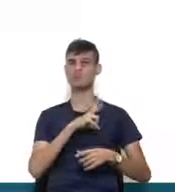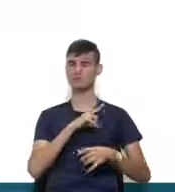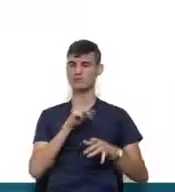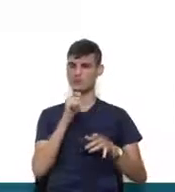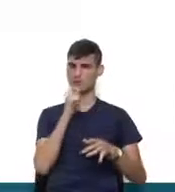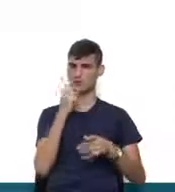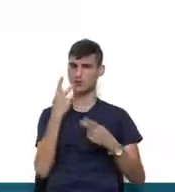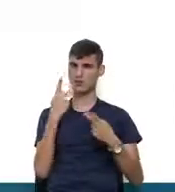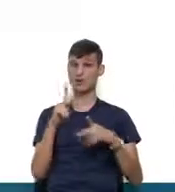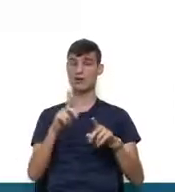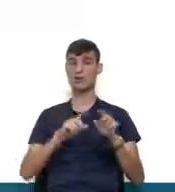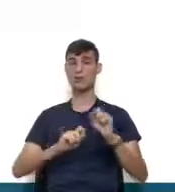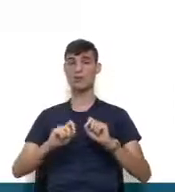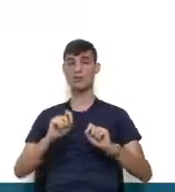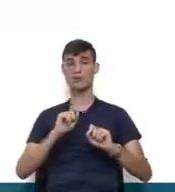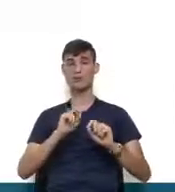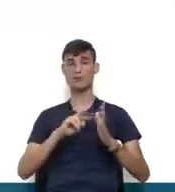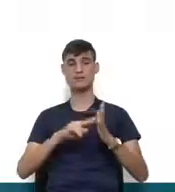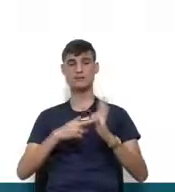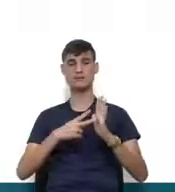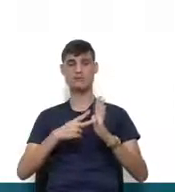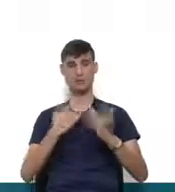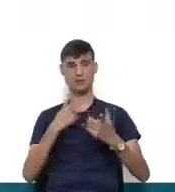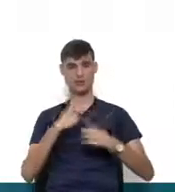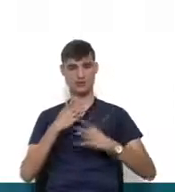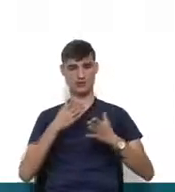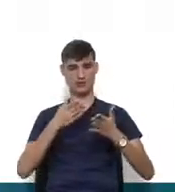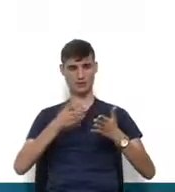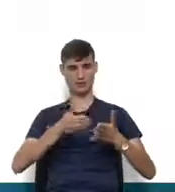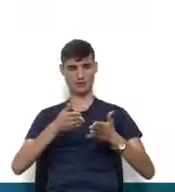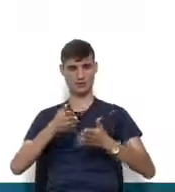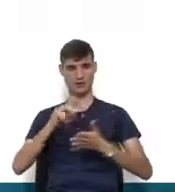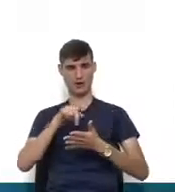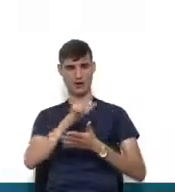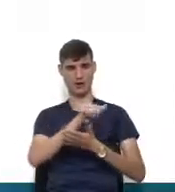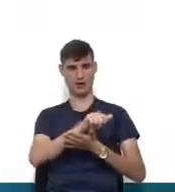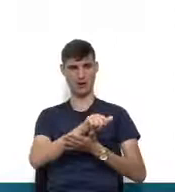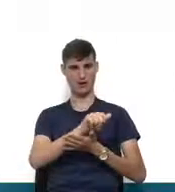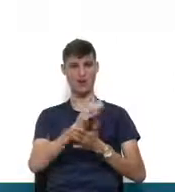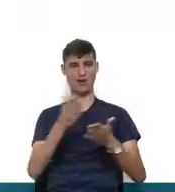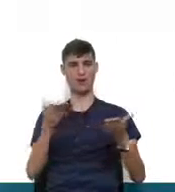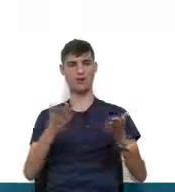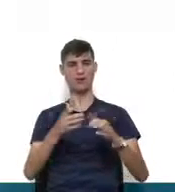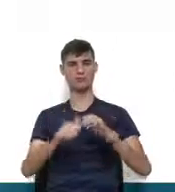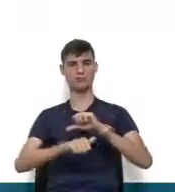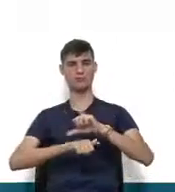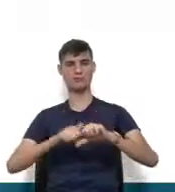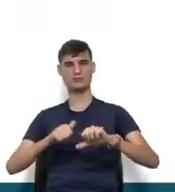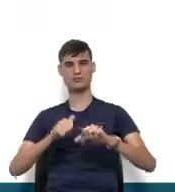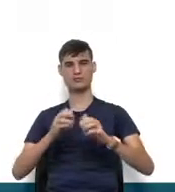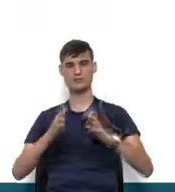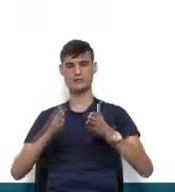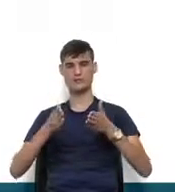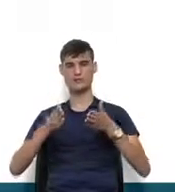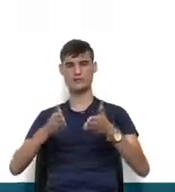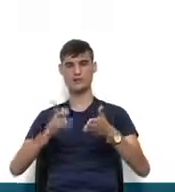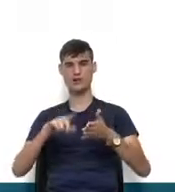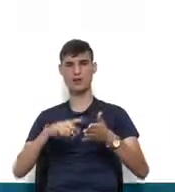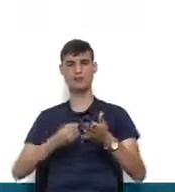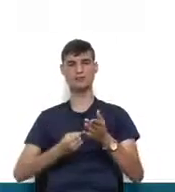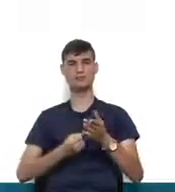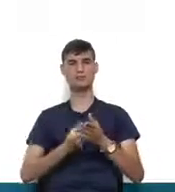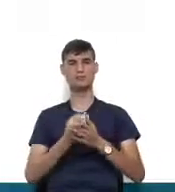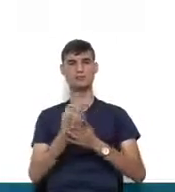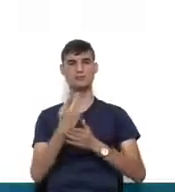dela. Ou seja, quando ela for centrada, em vez de ser centrada em A, agora ela vai ser centrada na